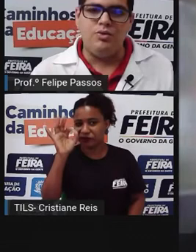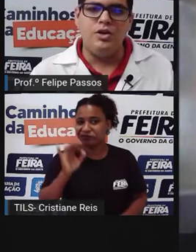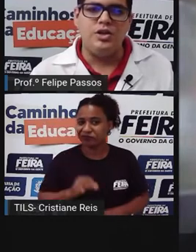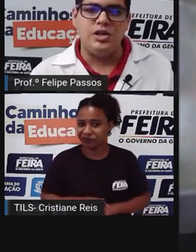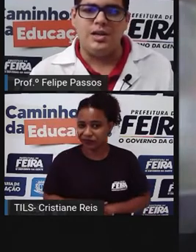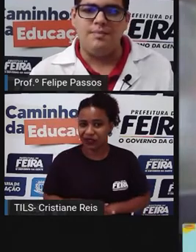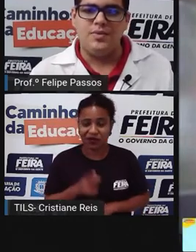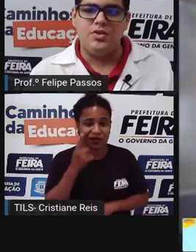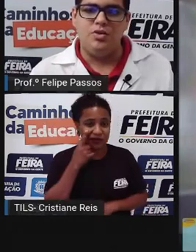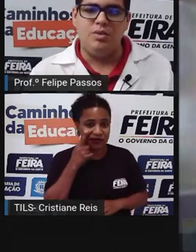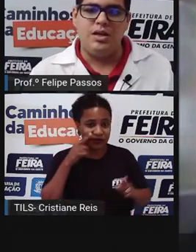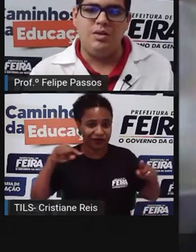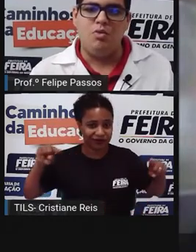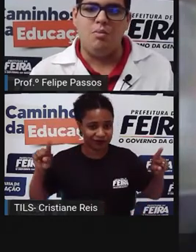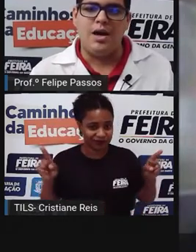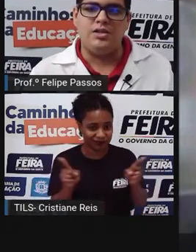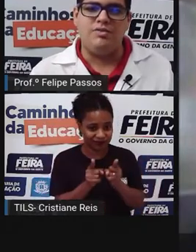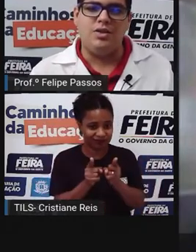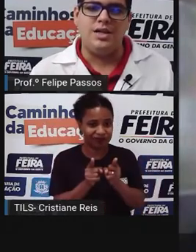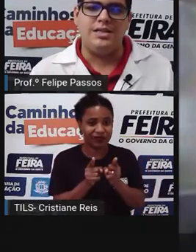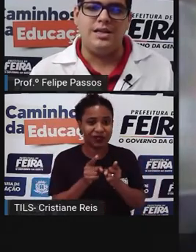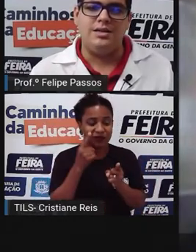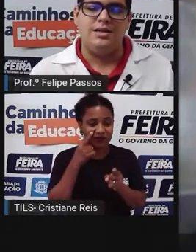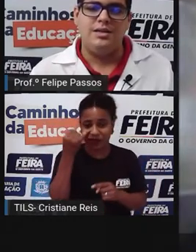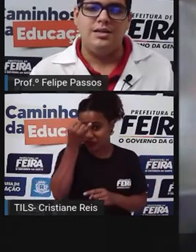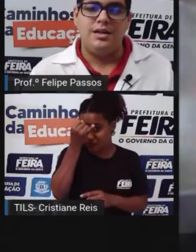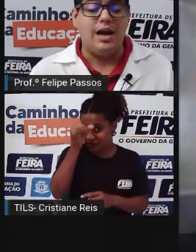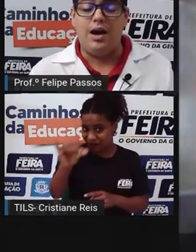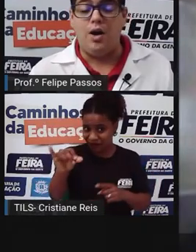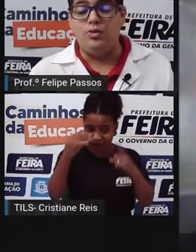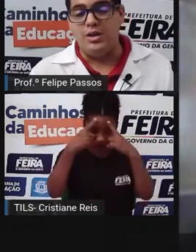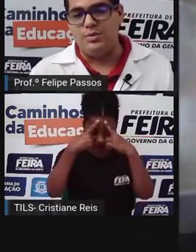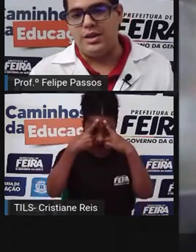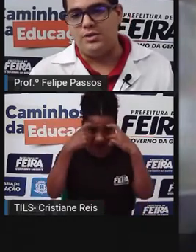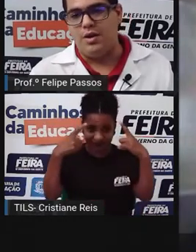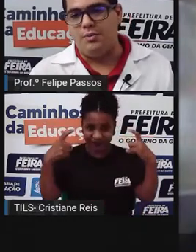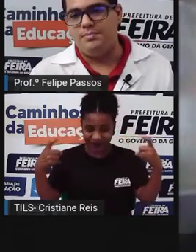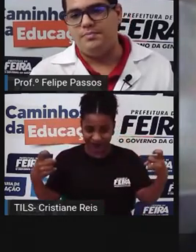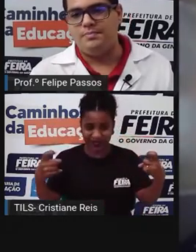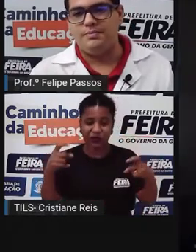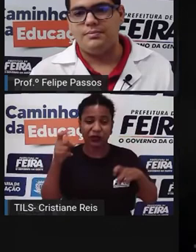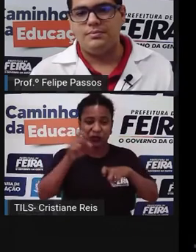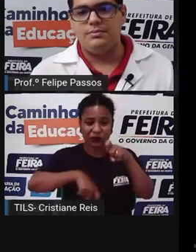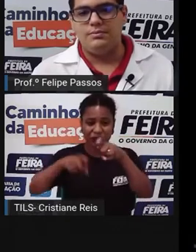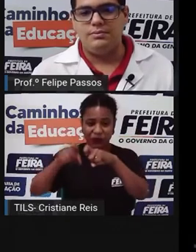aqui curtinha sobre o combate à violência ao turismo sexual.